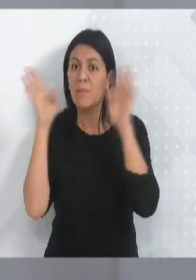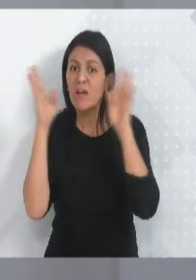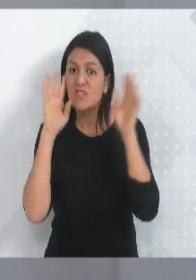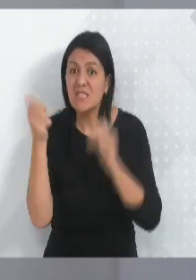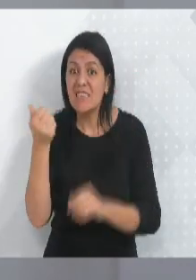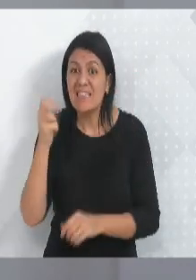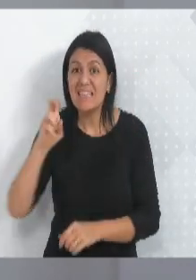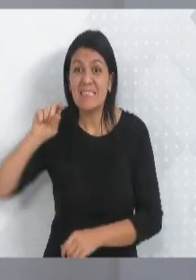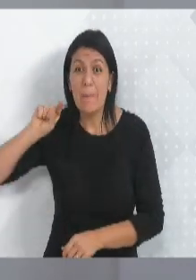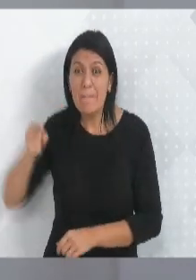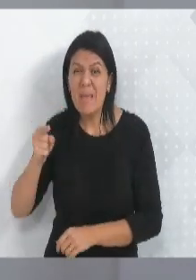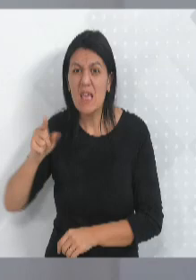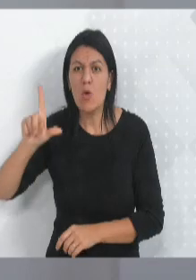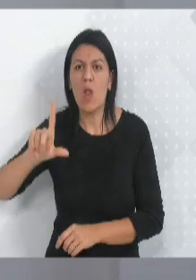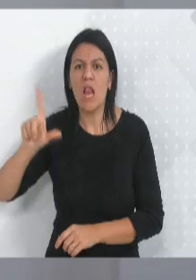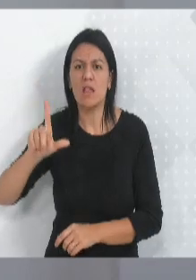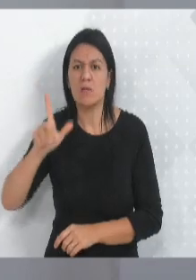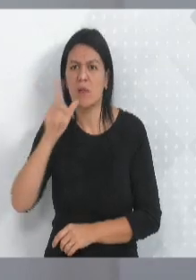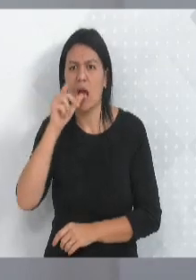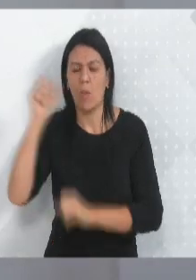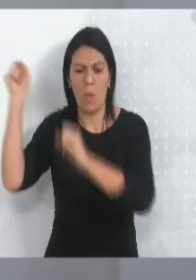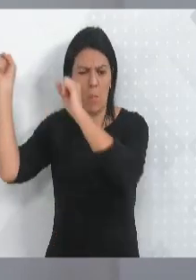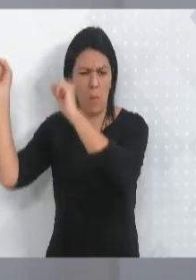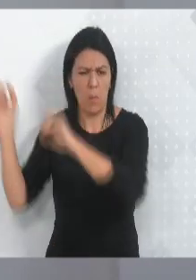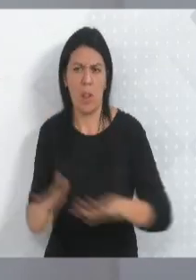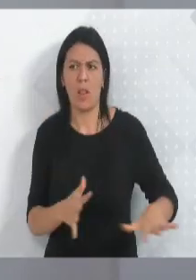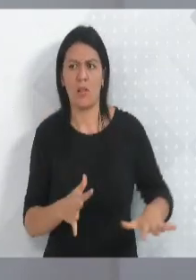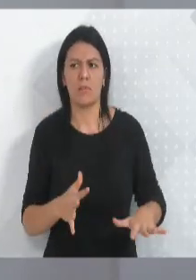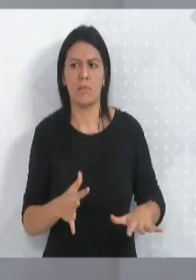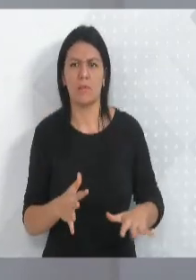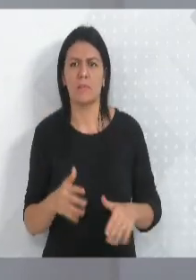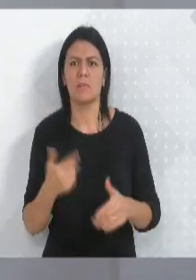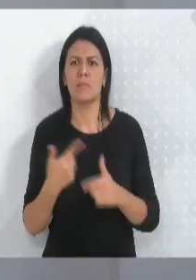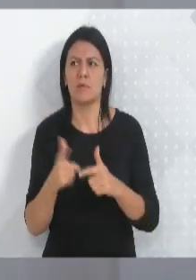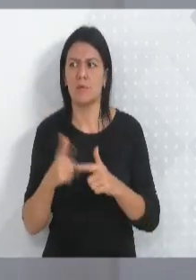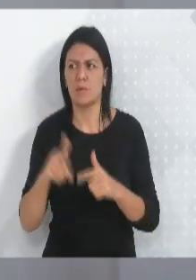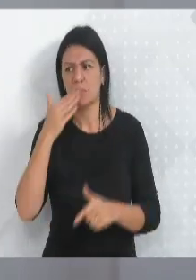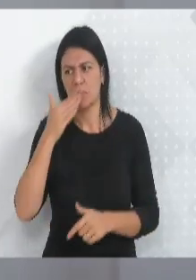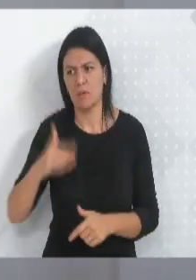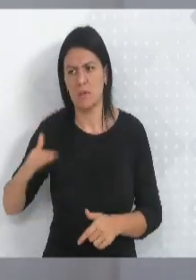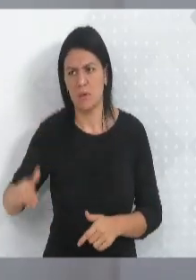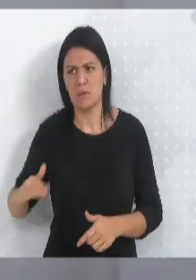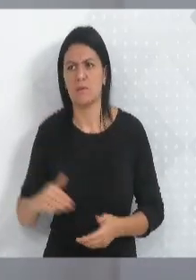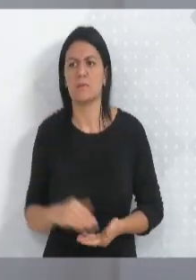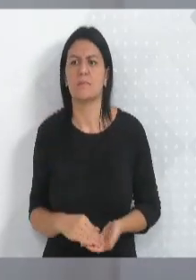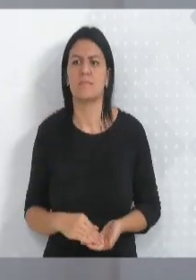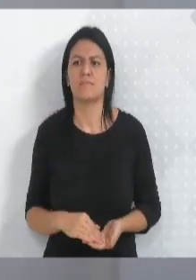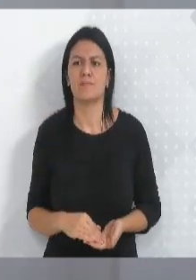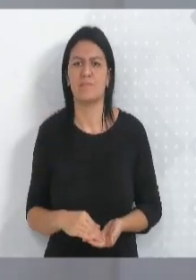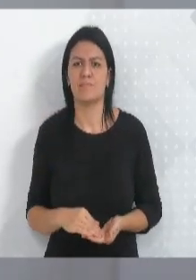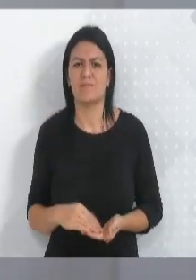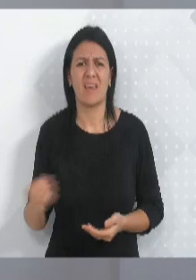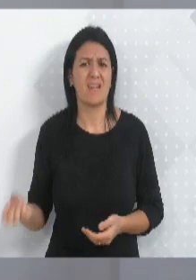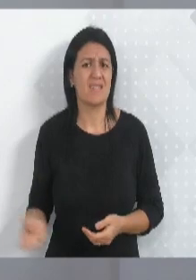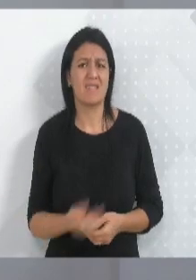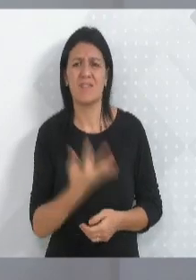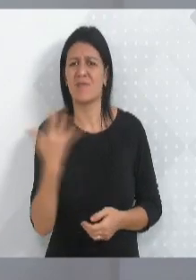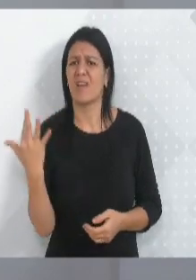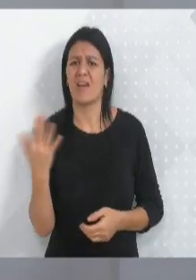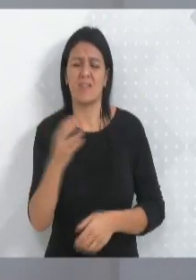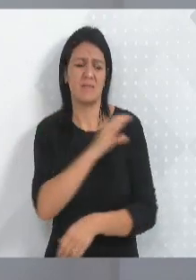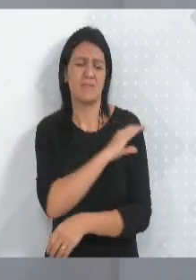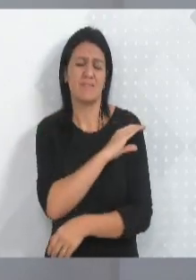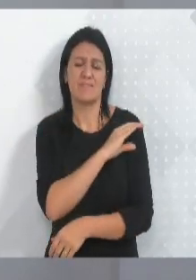colocando em risco a vida e a segurança das nossas crianças. E isso são diversos